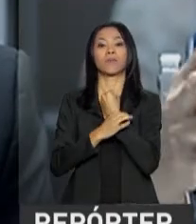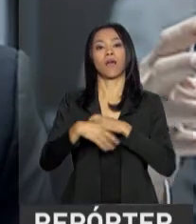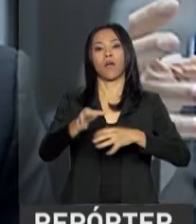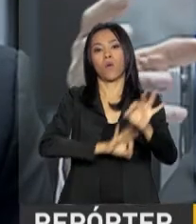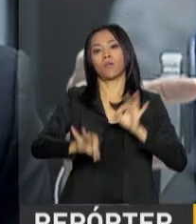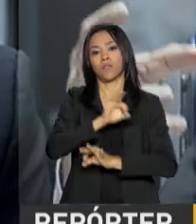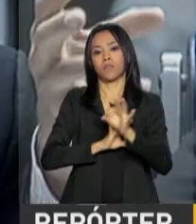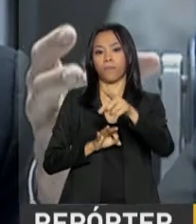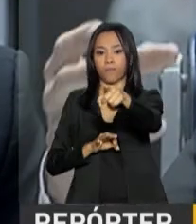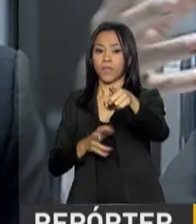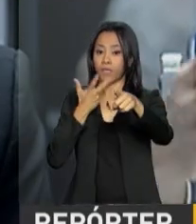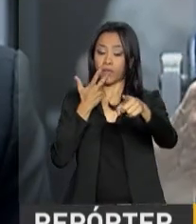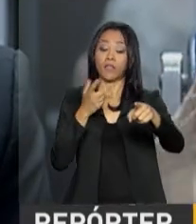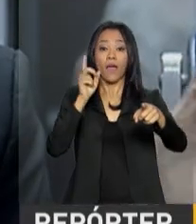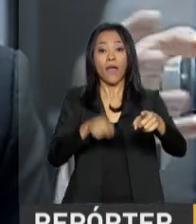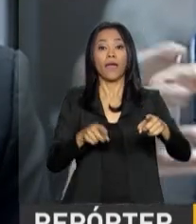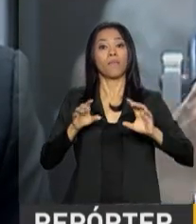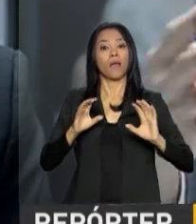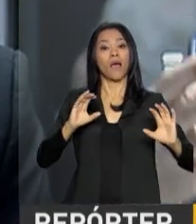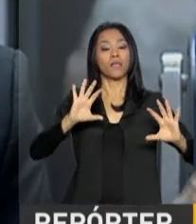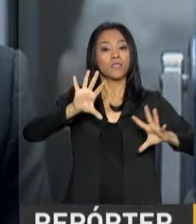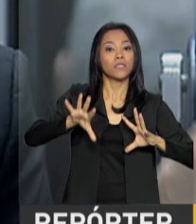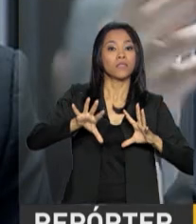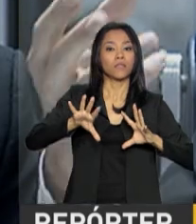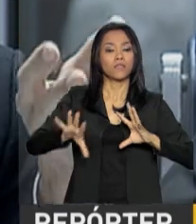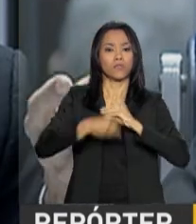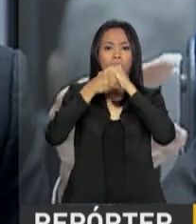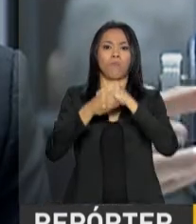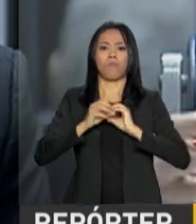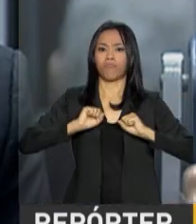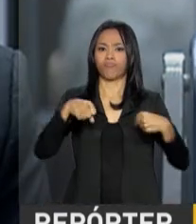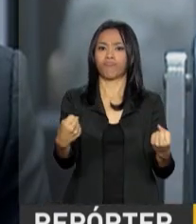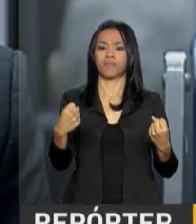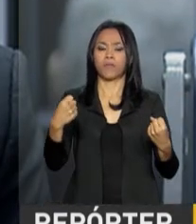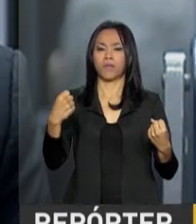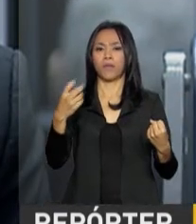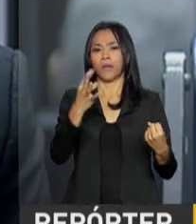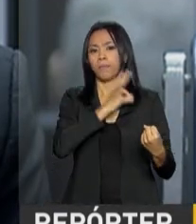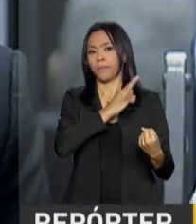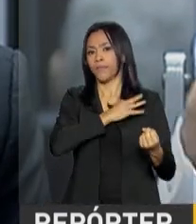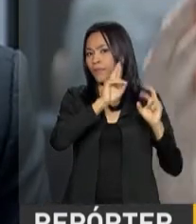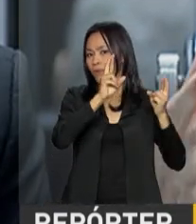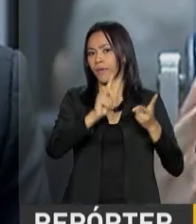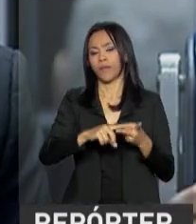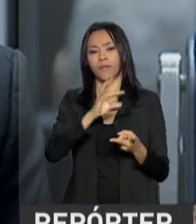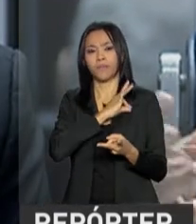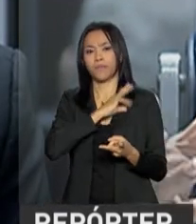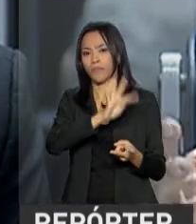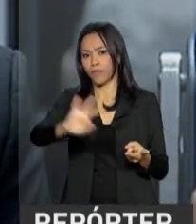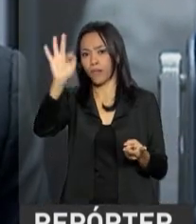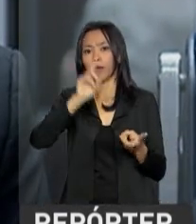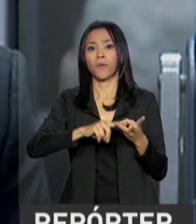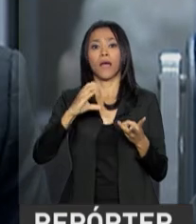em uma das pessoas que estão ali adjunta de trabalhar e polícia federal a polícia rodoviária federal polícia civil